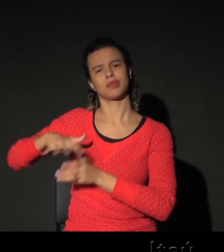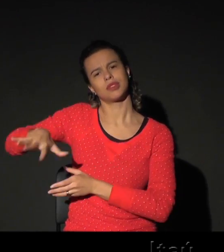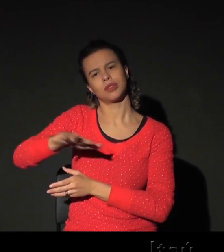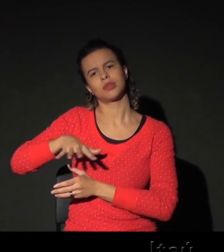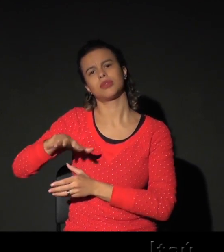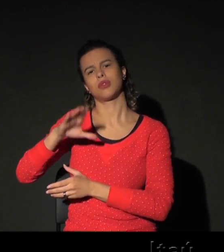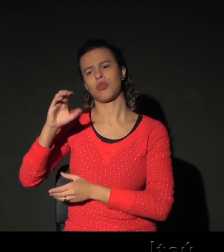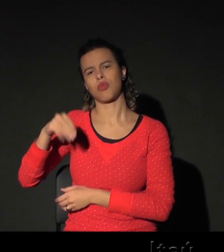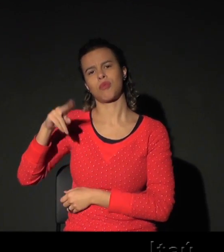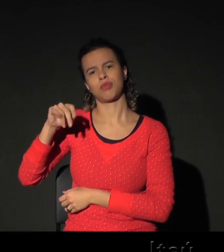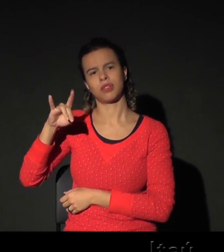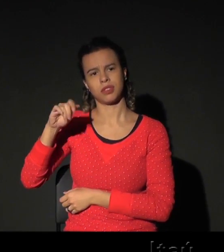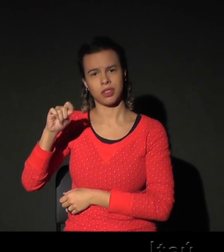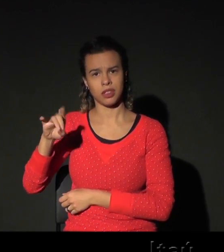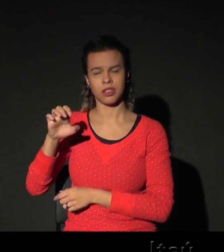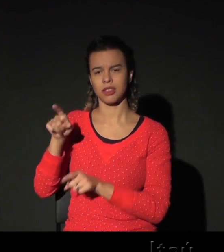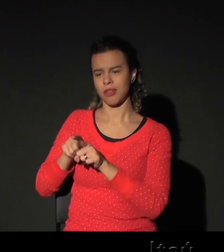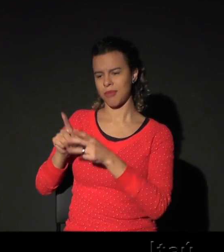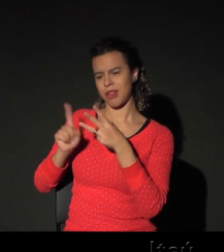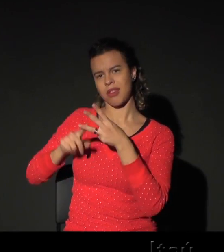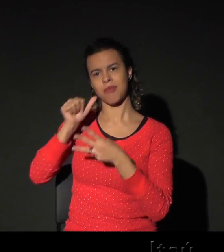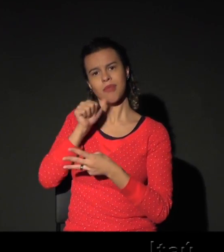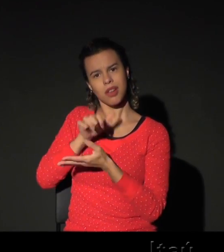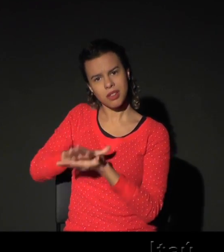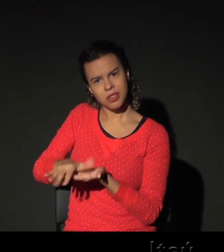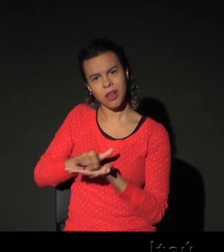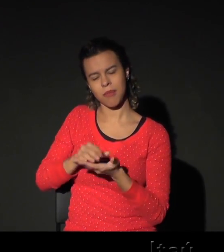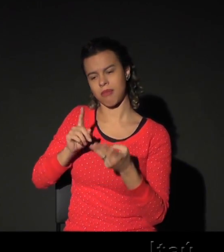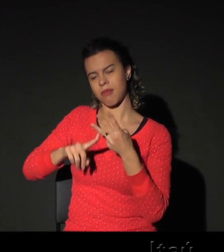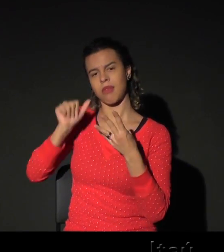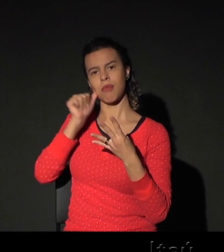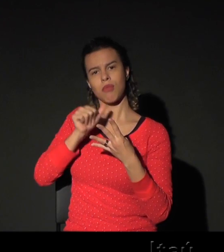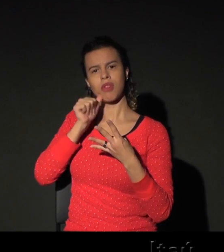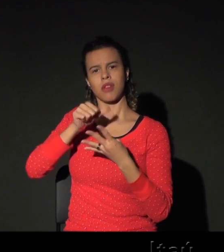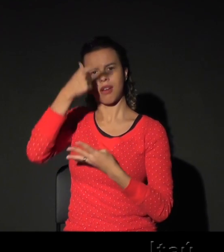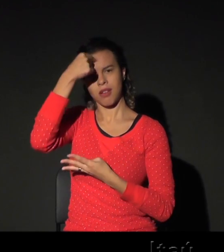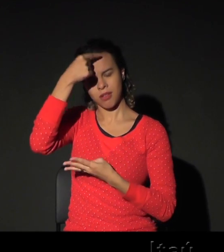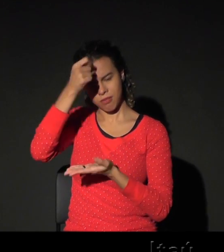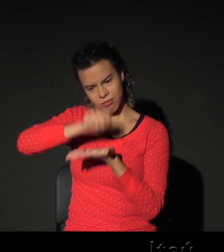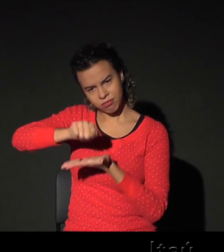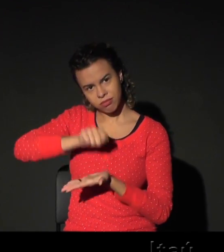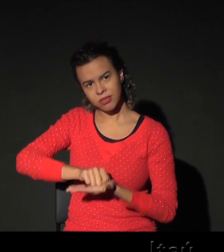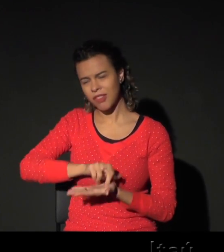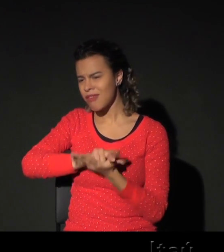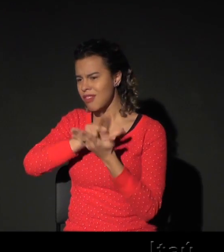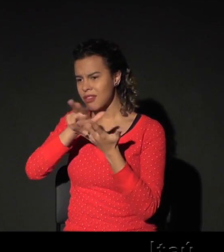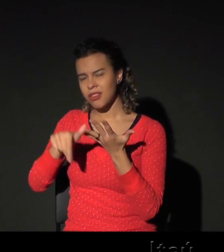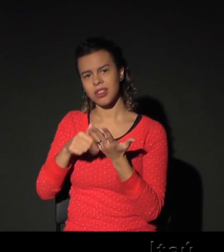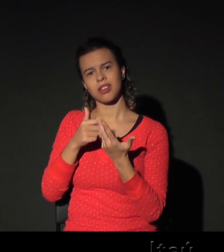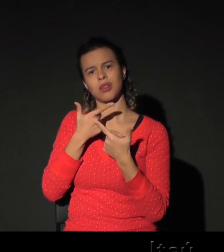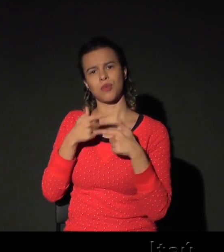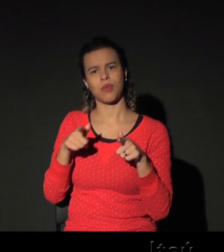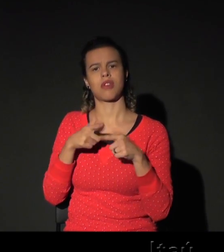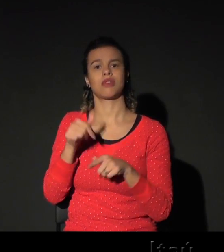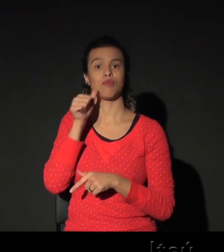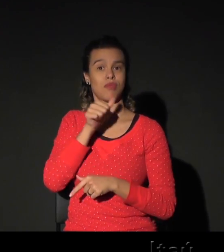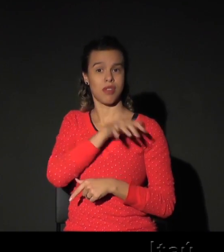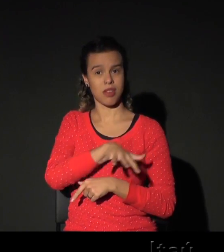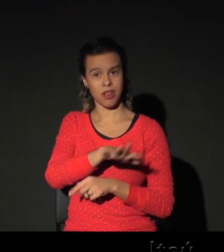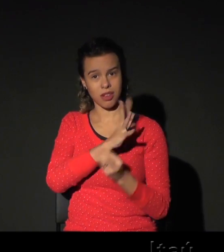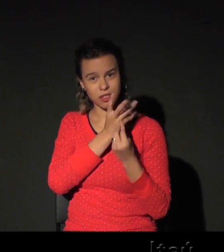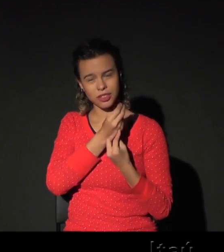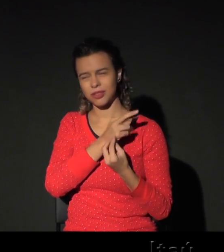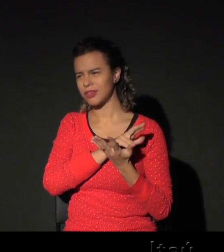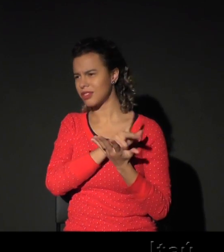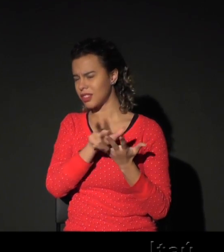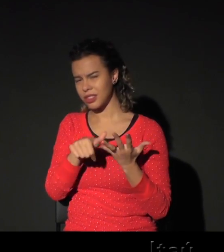conhecer as mulheres do Samba as mulheres da academia V essa multiplicidade de linguagem as mulheres da arte porque na arte a